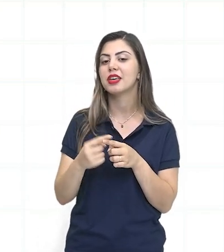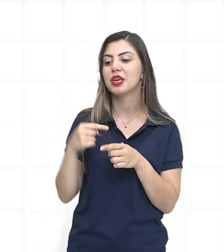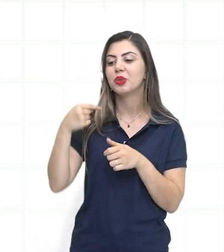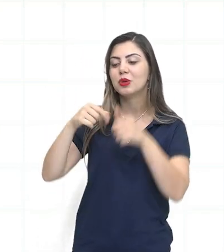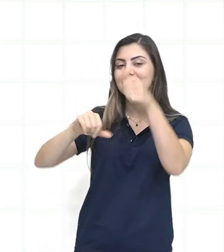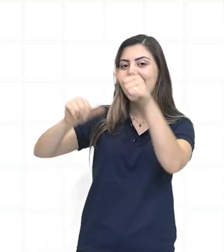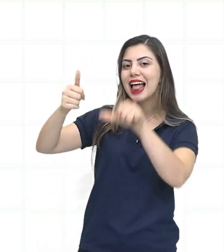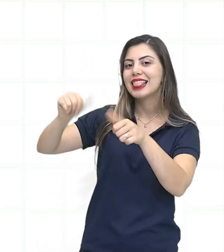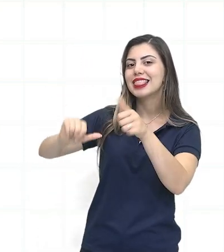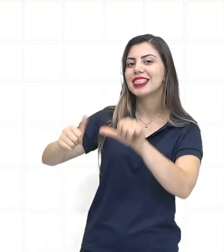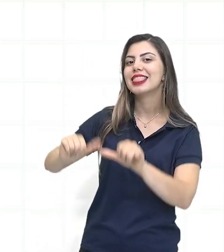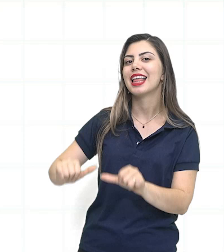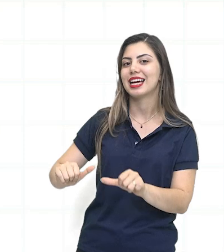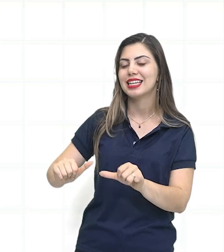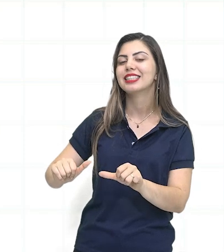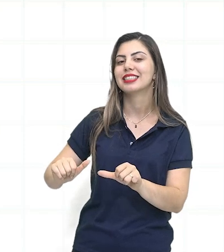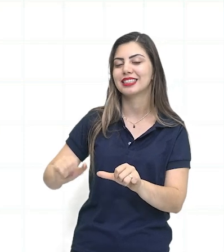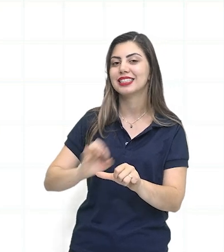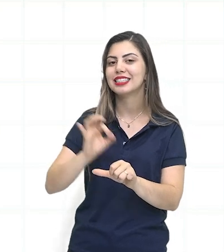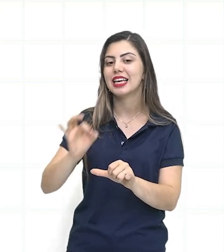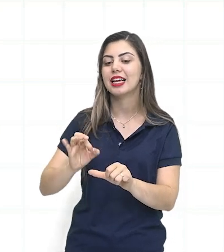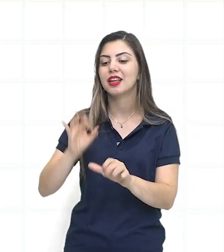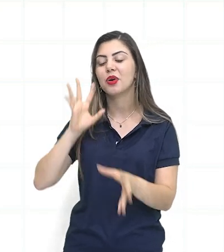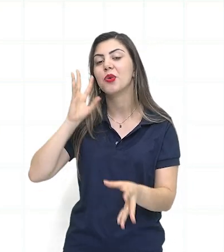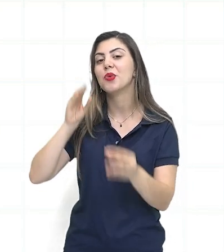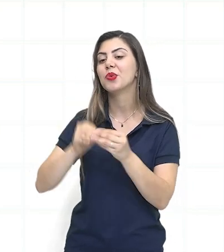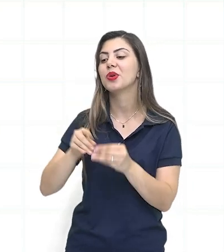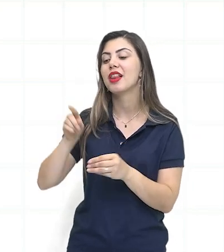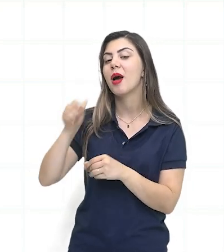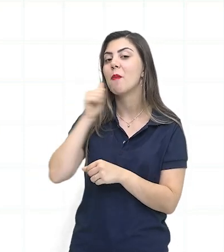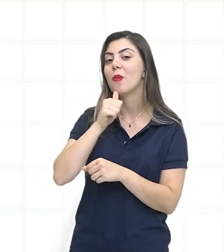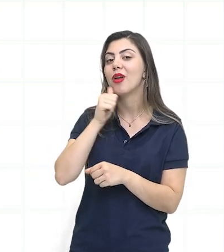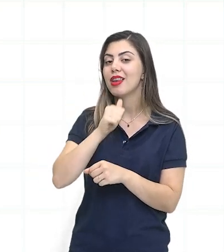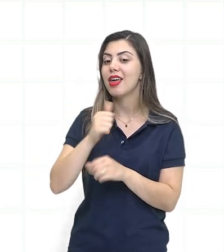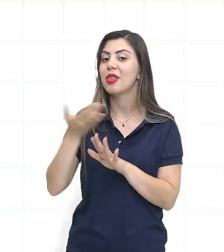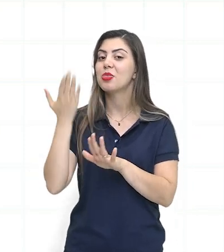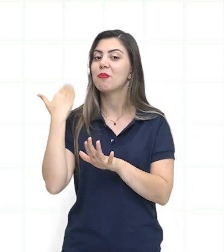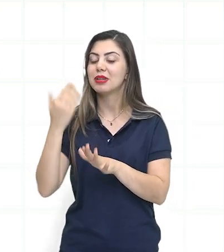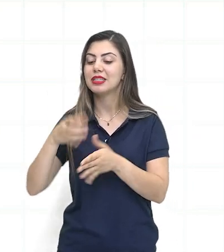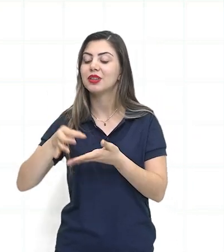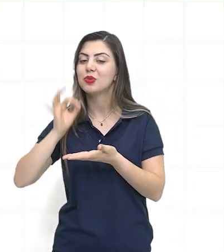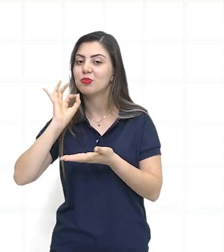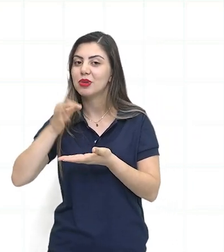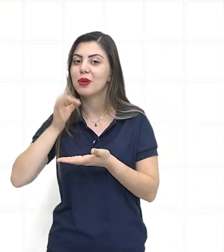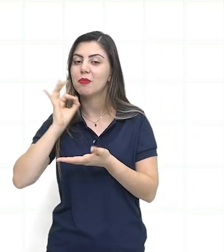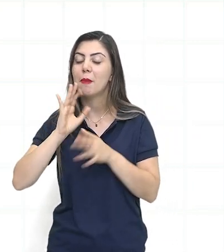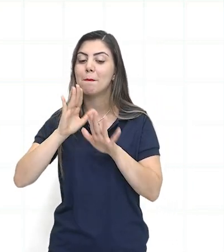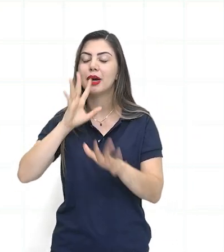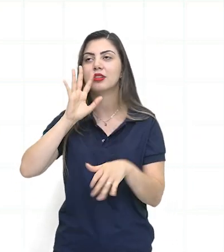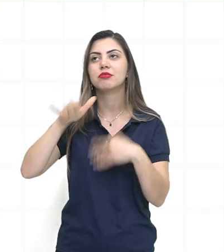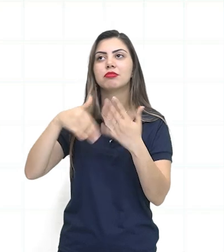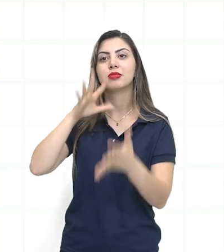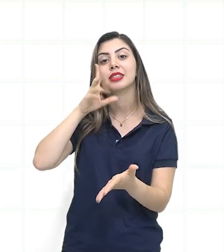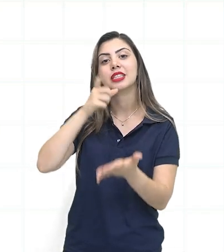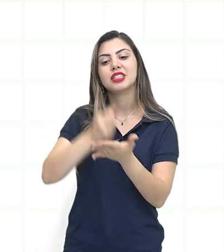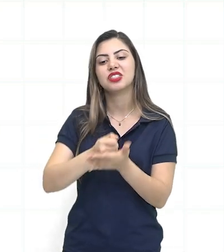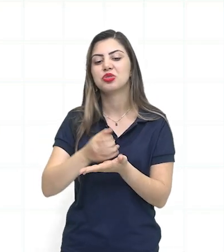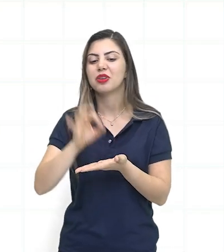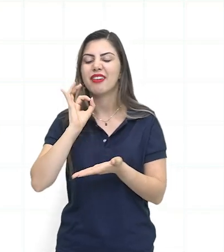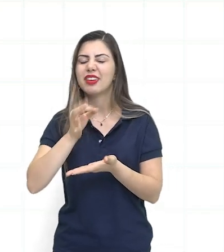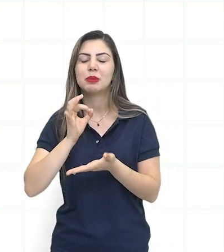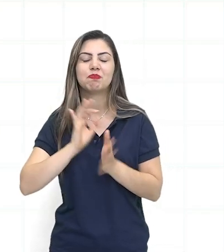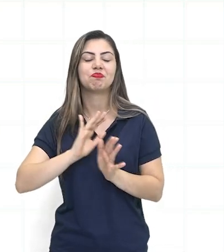informação escrita que a Luísa tomava café antes e ela decidiu parar. Então,